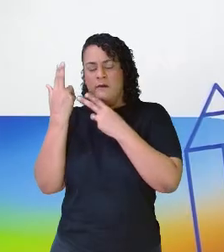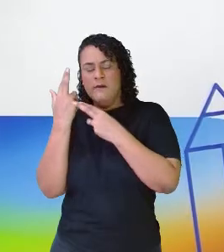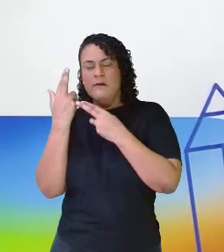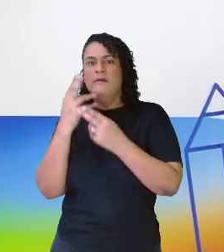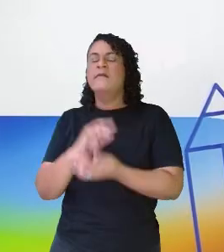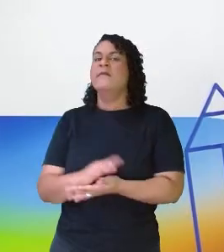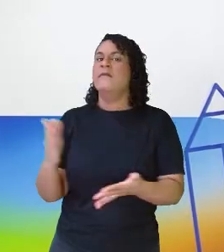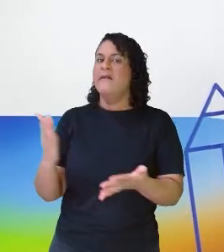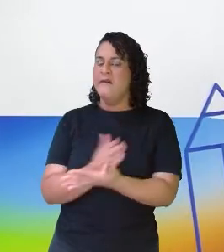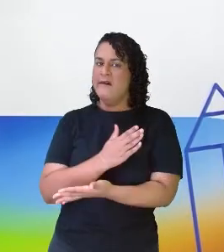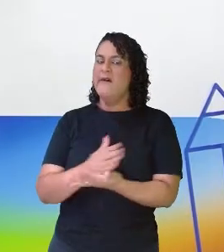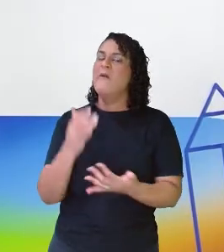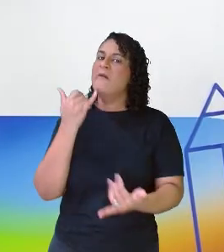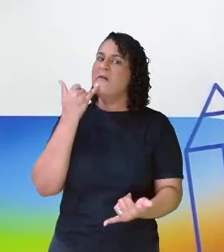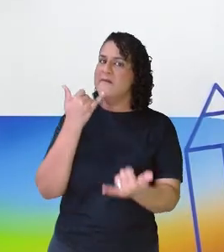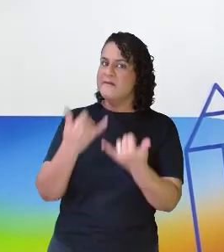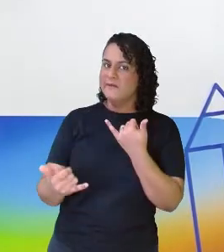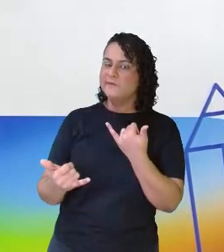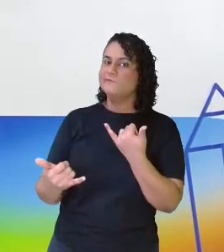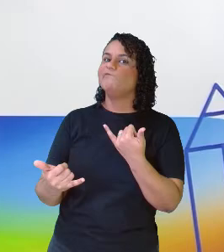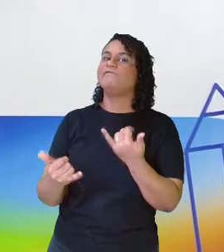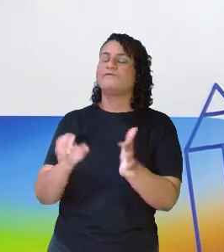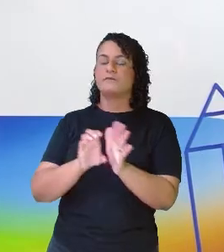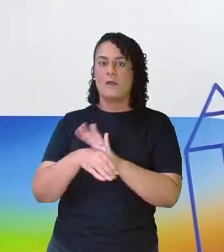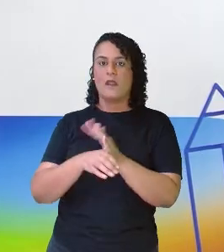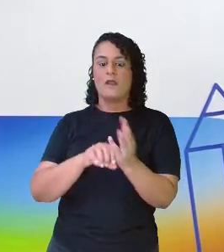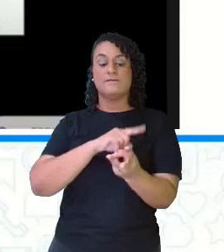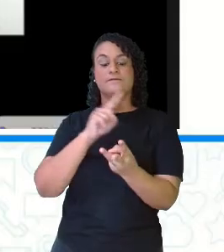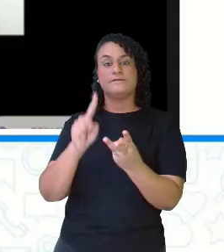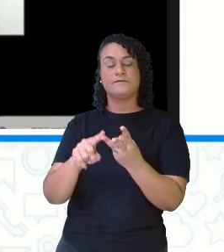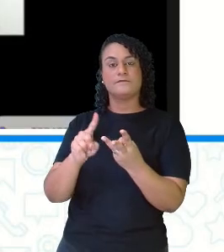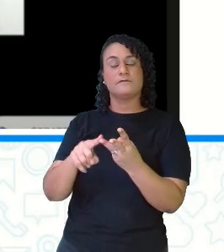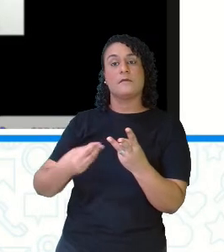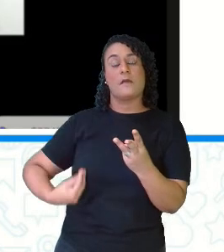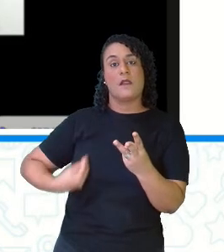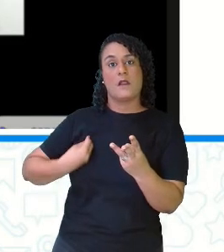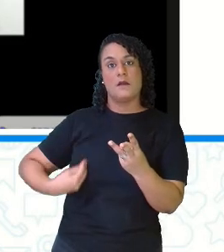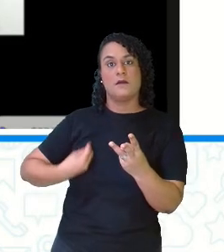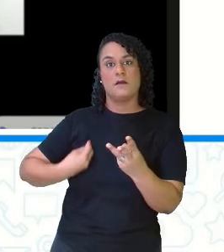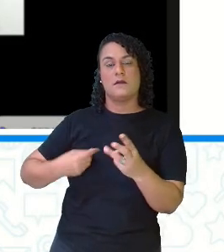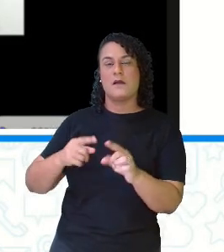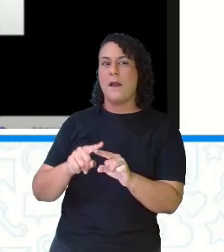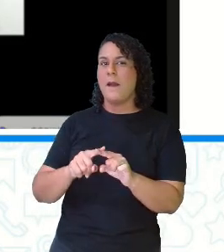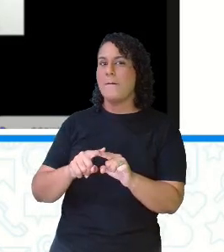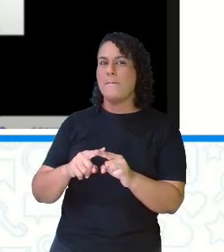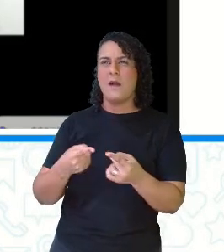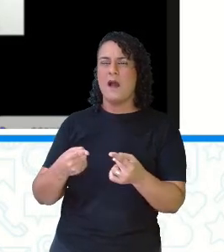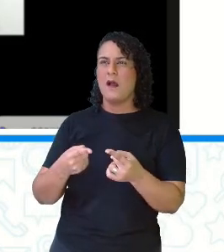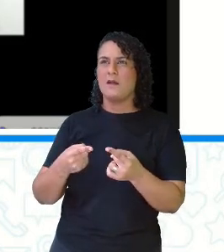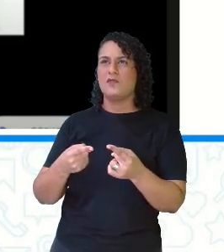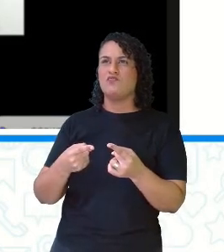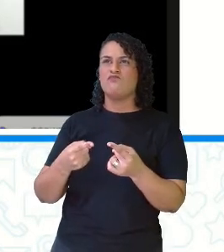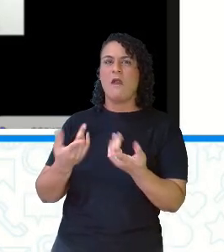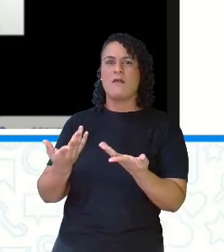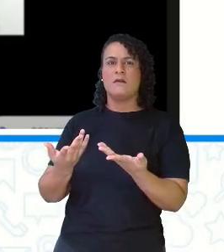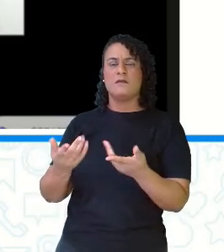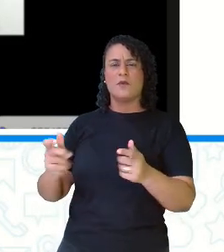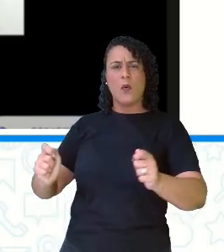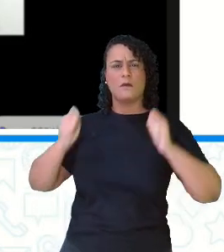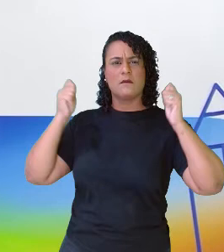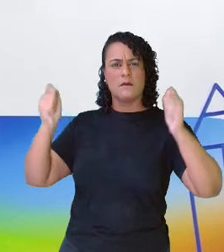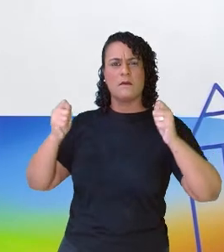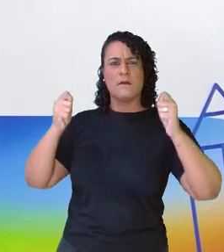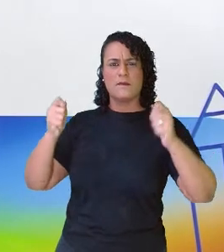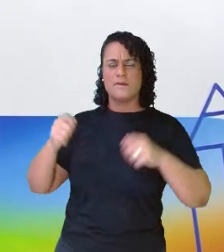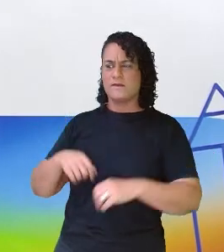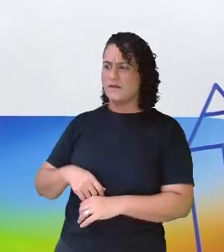Que tem alguns que são até parecidos. Olha só, terceiro, existir, mas não se manifestar. Sabe quando a gente fala assim,